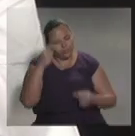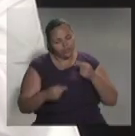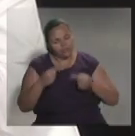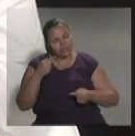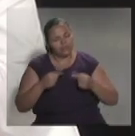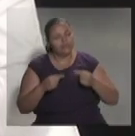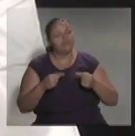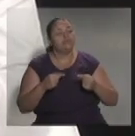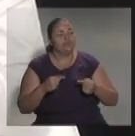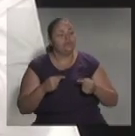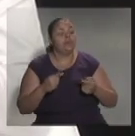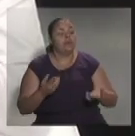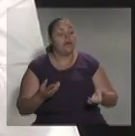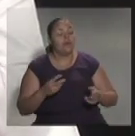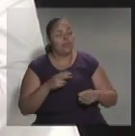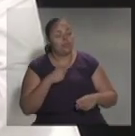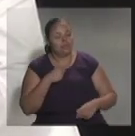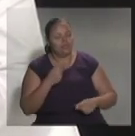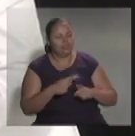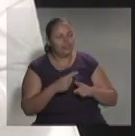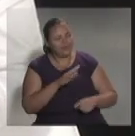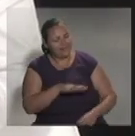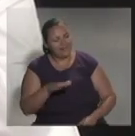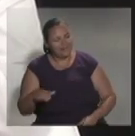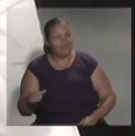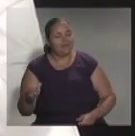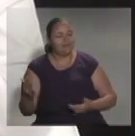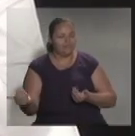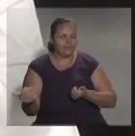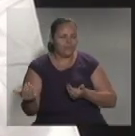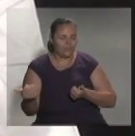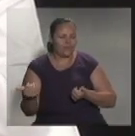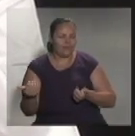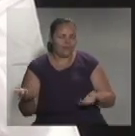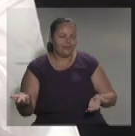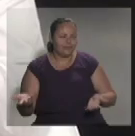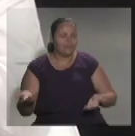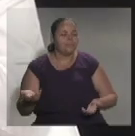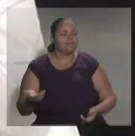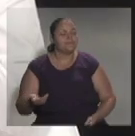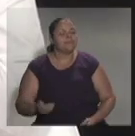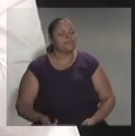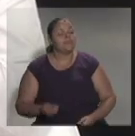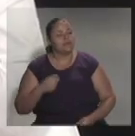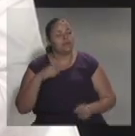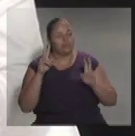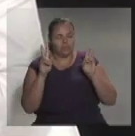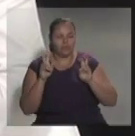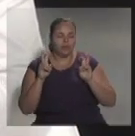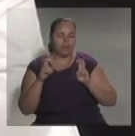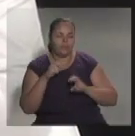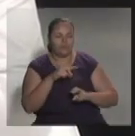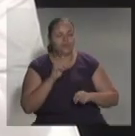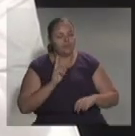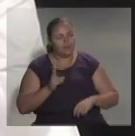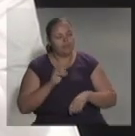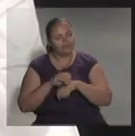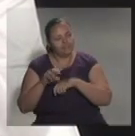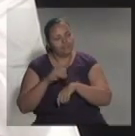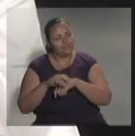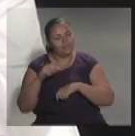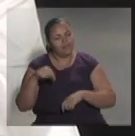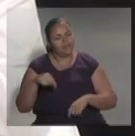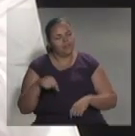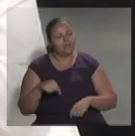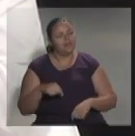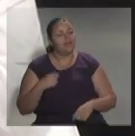política justamente com essa causa das crianças e dos adolescentes. E um tema que o senhor tem trazido também